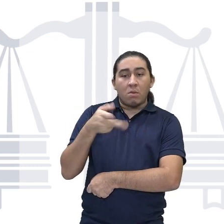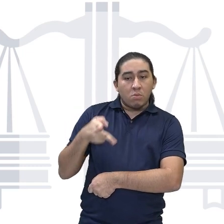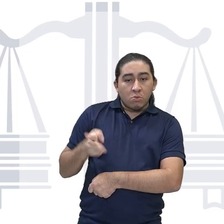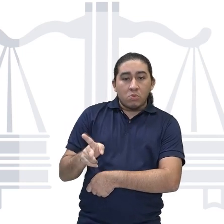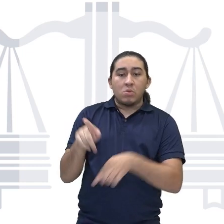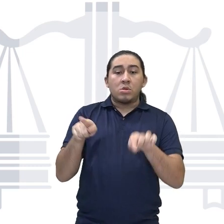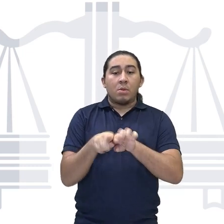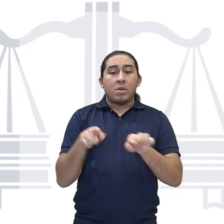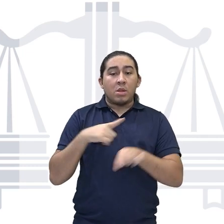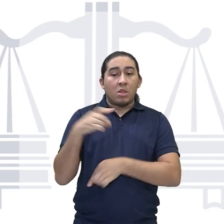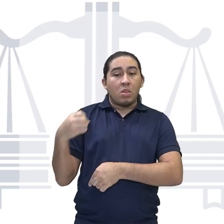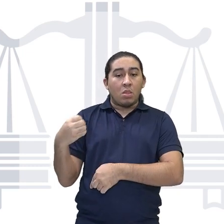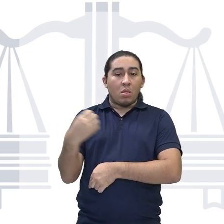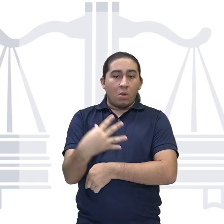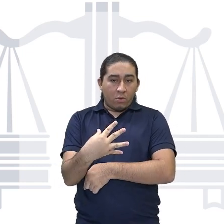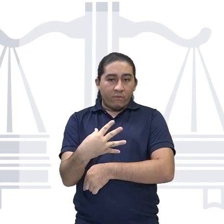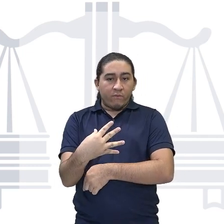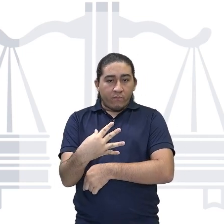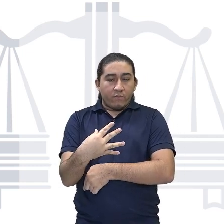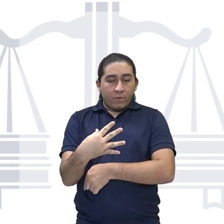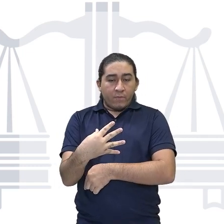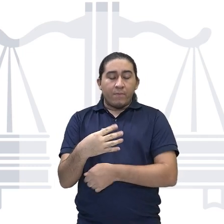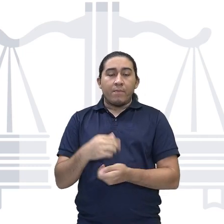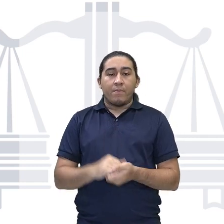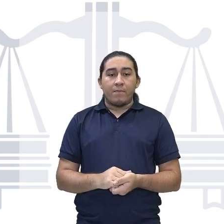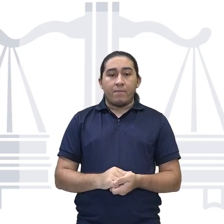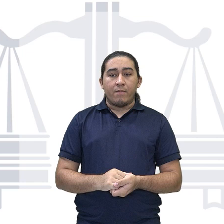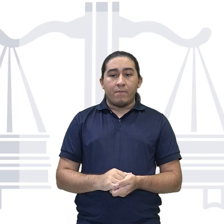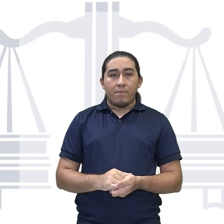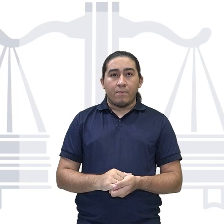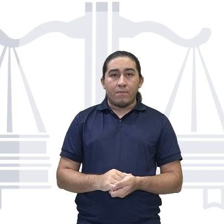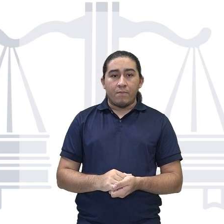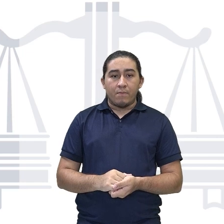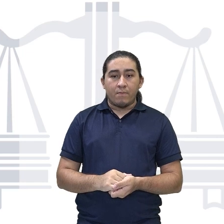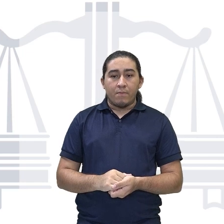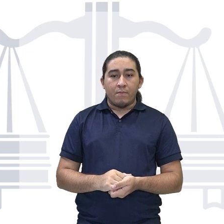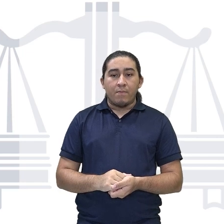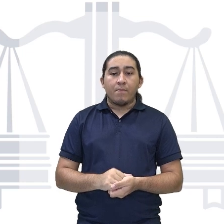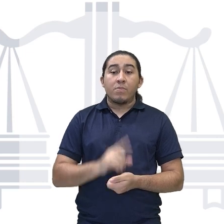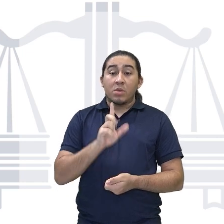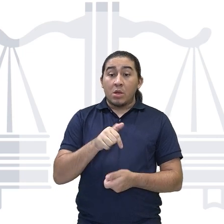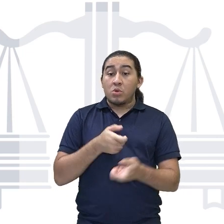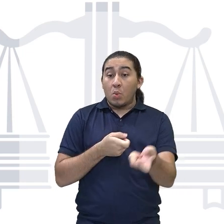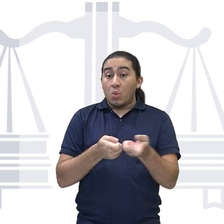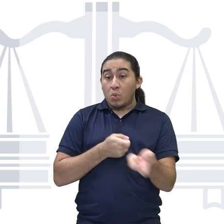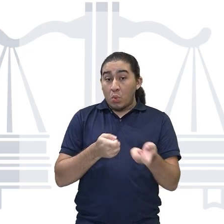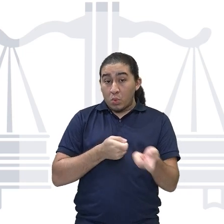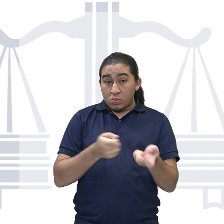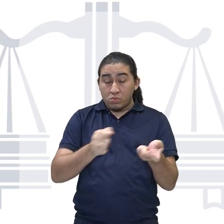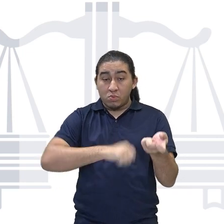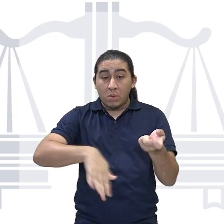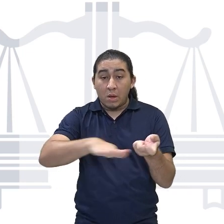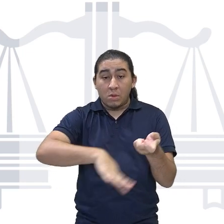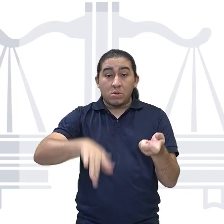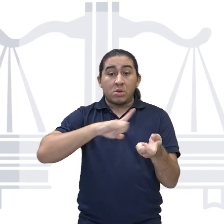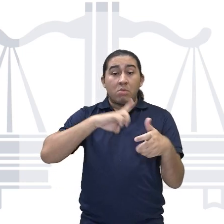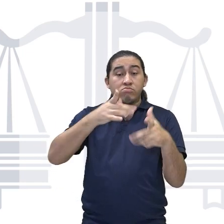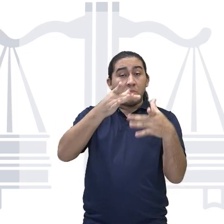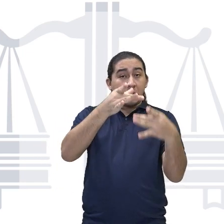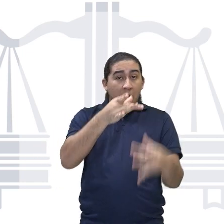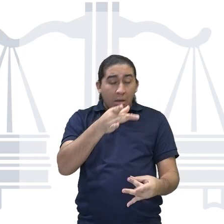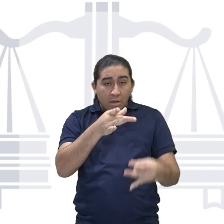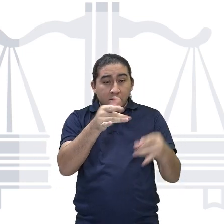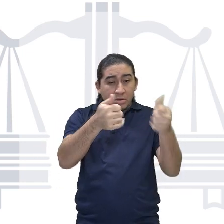essas que são atendidas através desse processo que eu acabei de explicar. Esse controle inclui o mapeamento, né? A gente detalha o